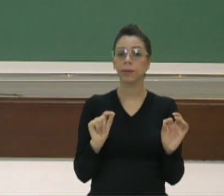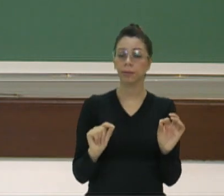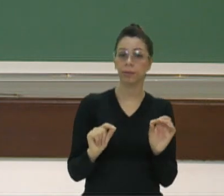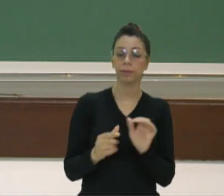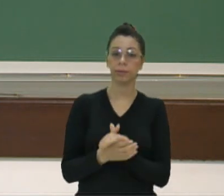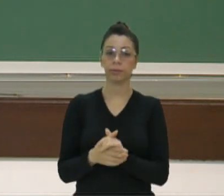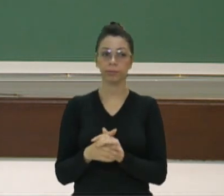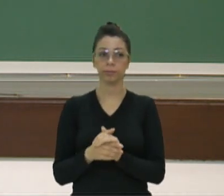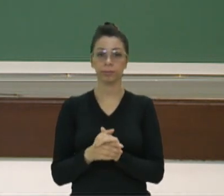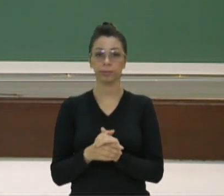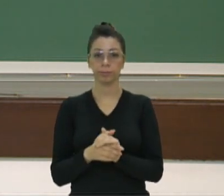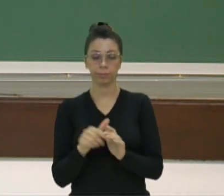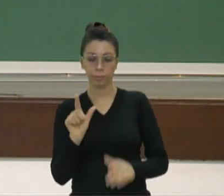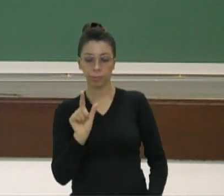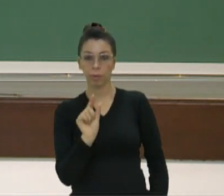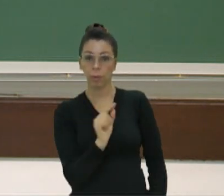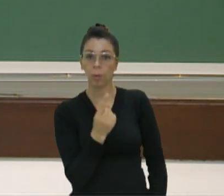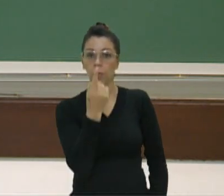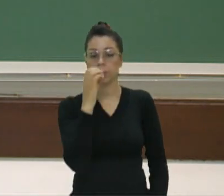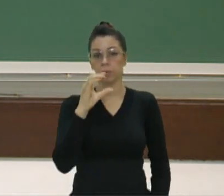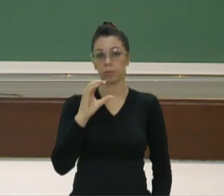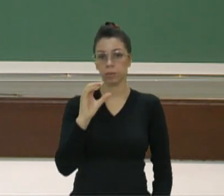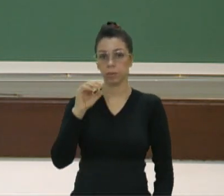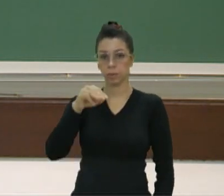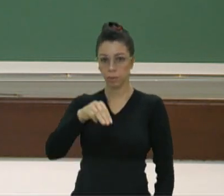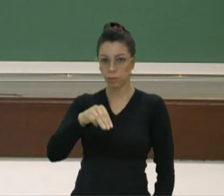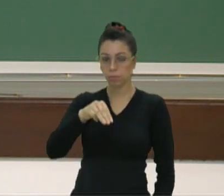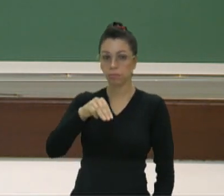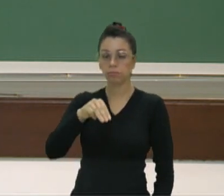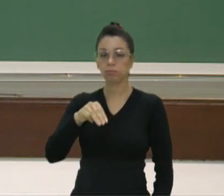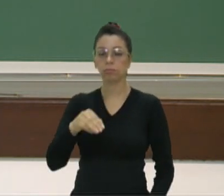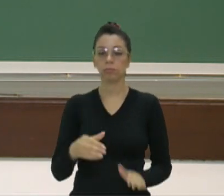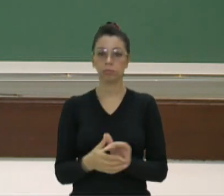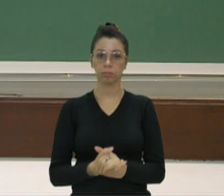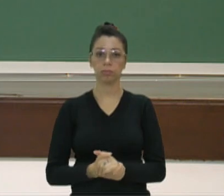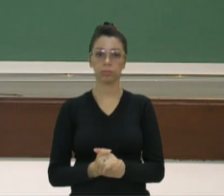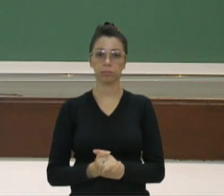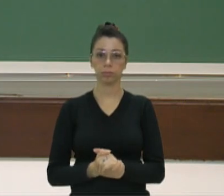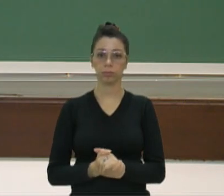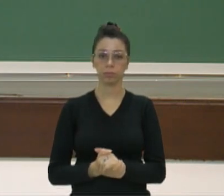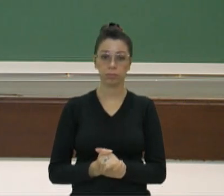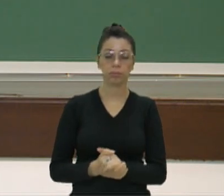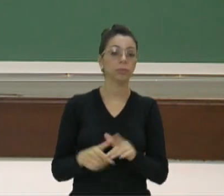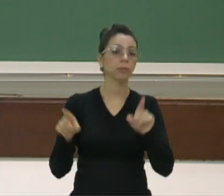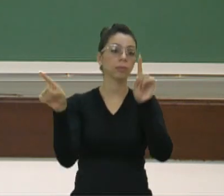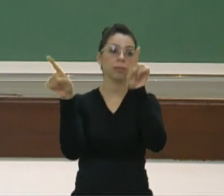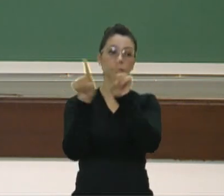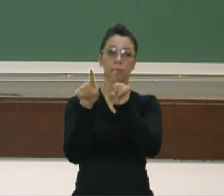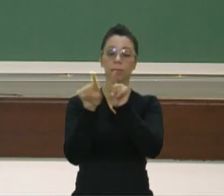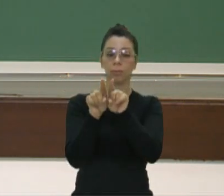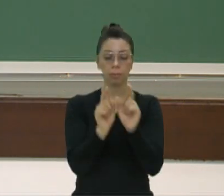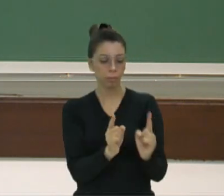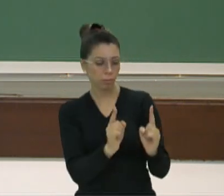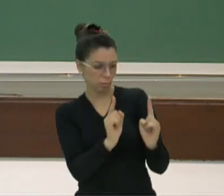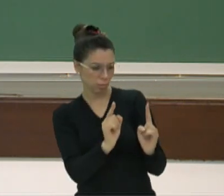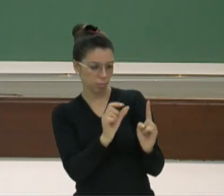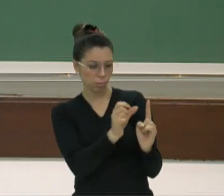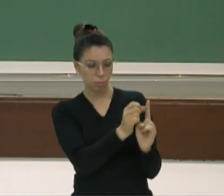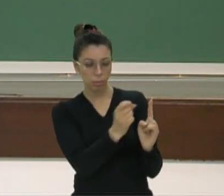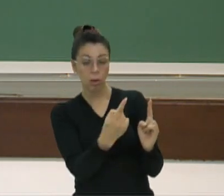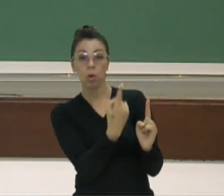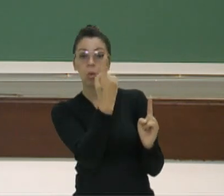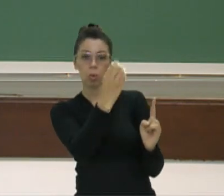a diminuição para 1 centímetro a uma determinada padronagem de quilômetros. Temos aqui a padronagem de que